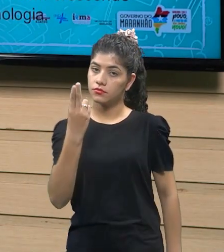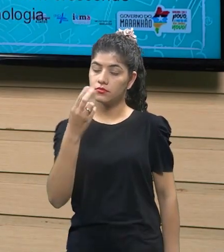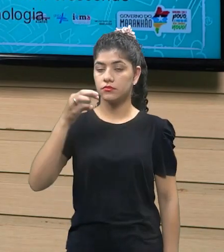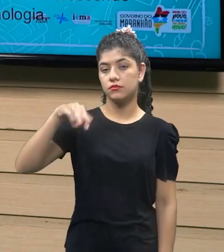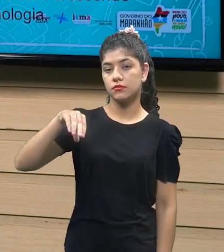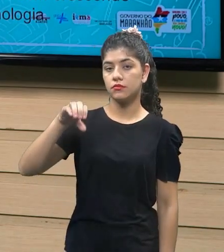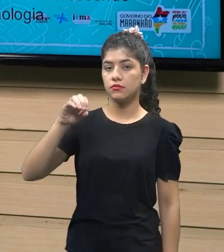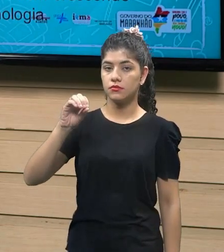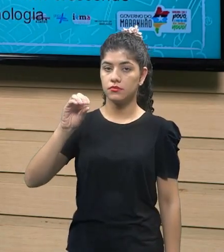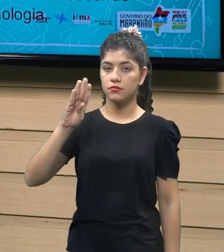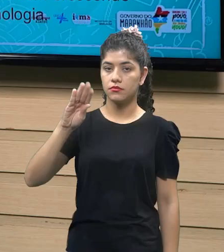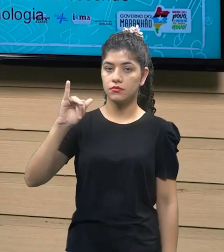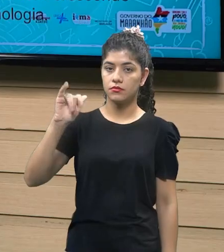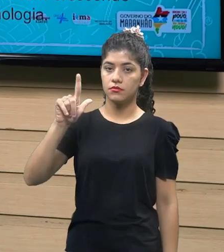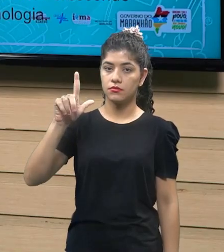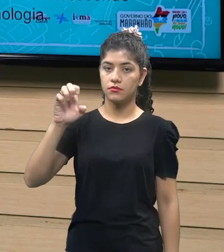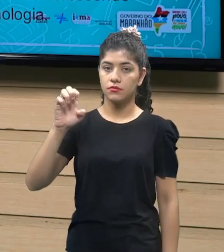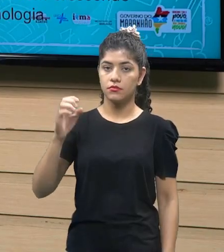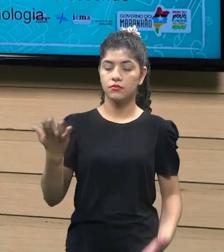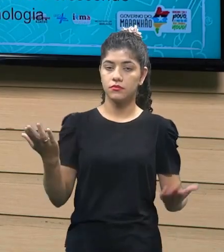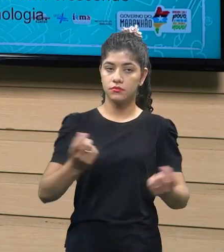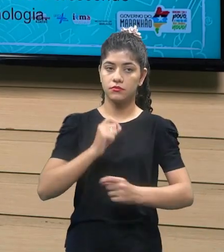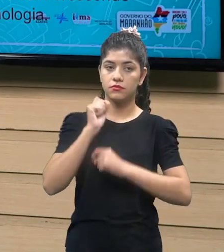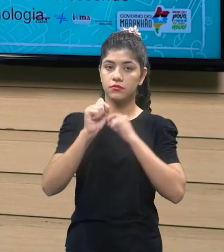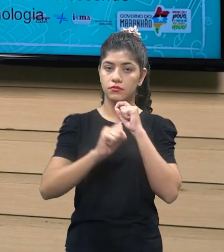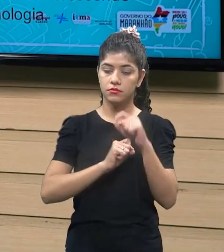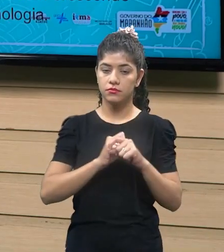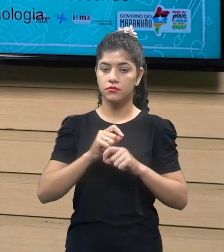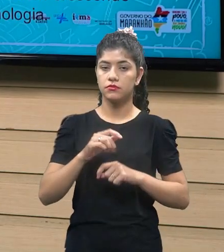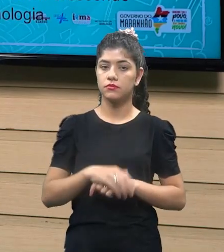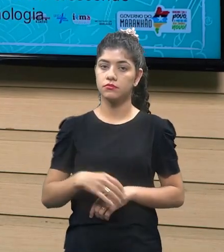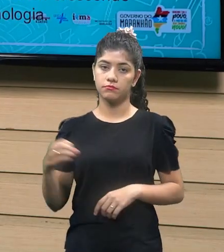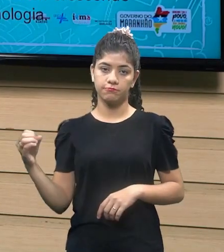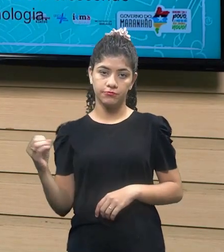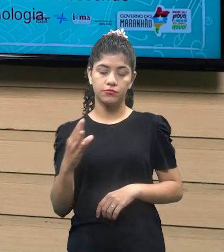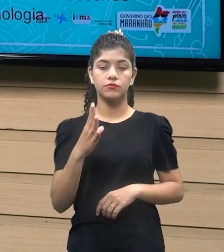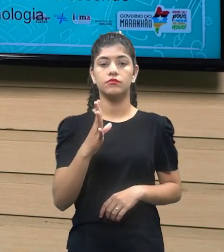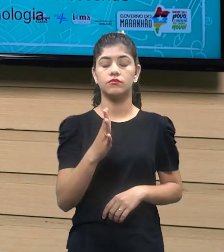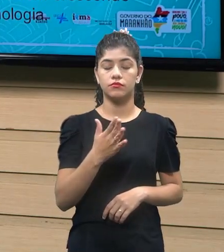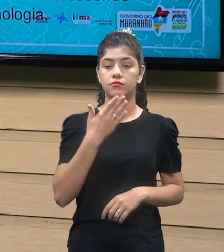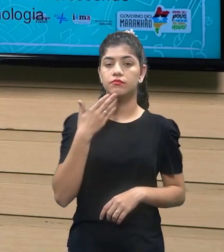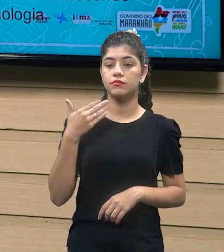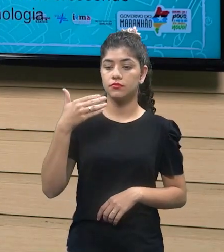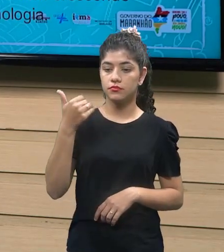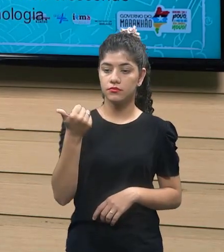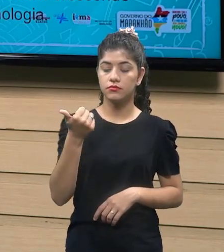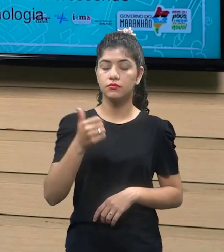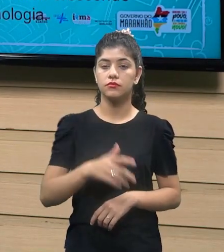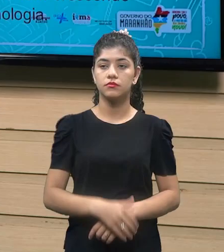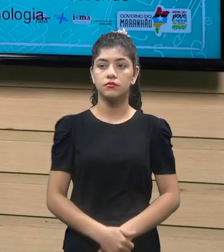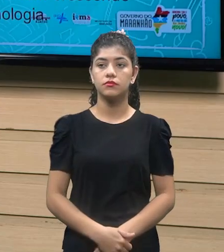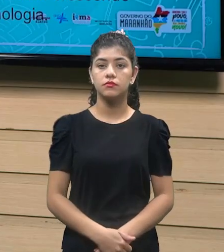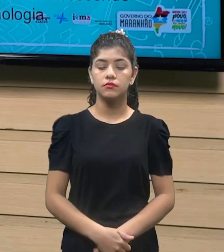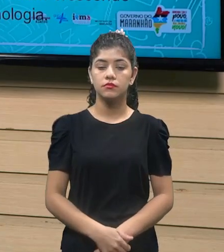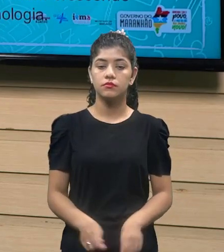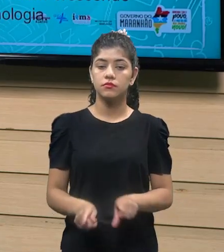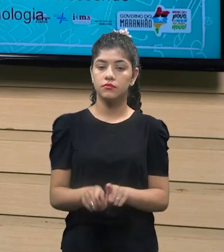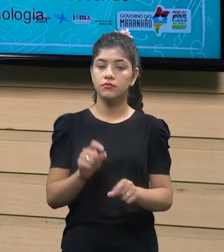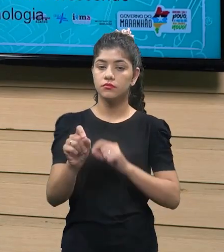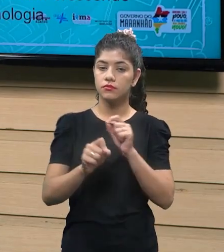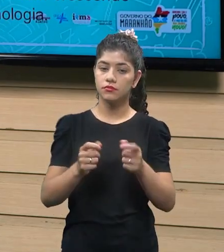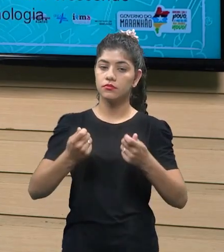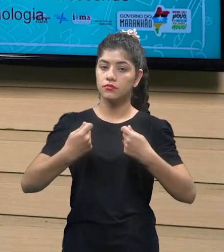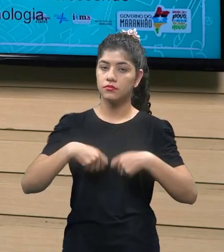mobile. Então, nesse caso aqui, o Java ele é mais atual, é uma linguagem mais atual. E aqui